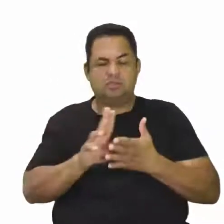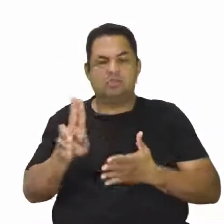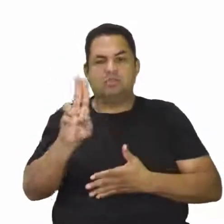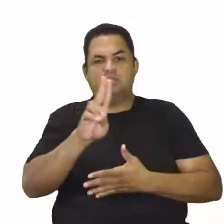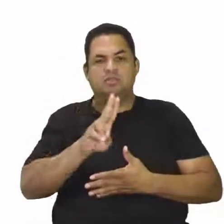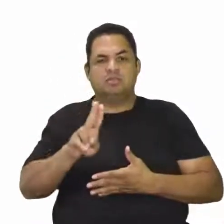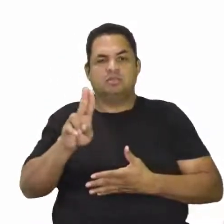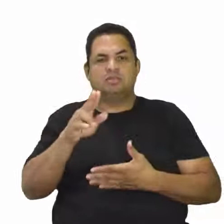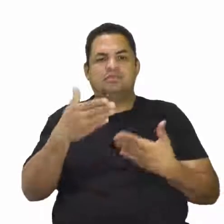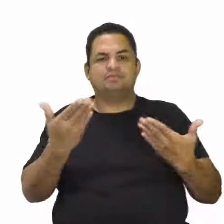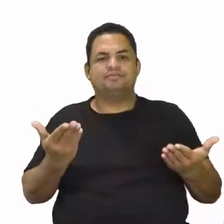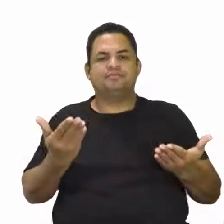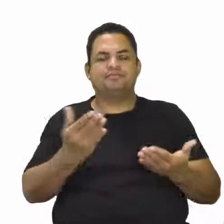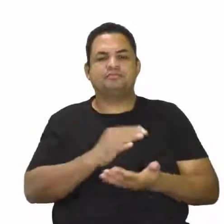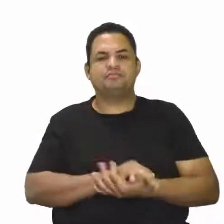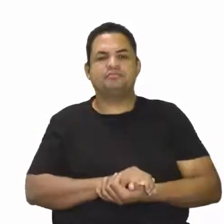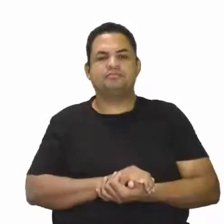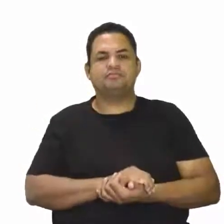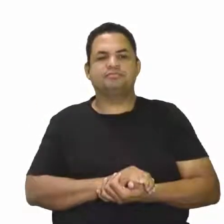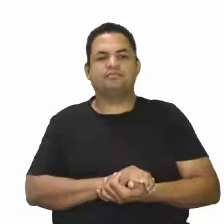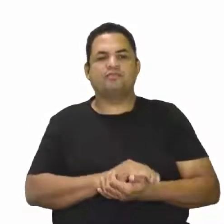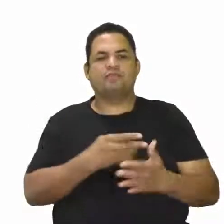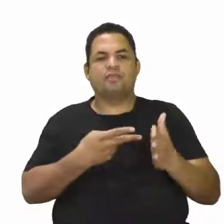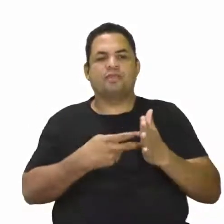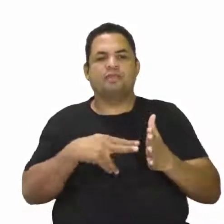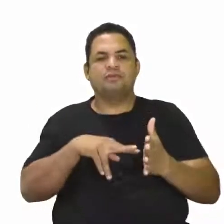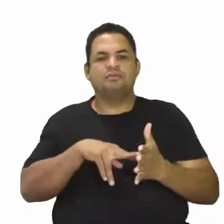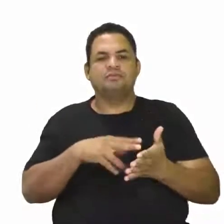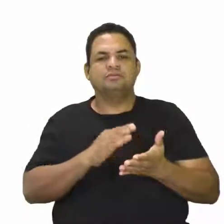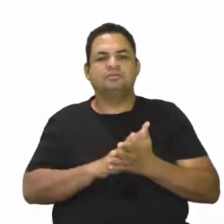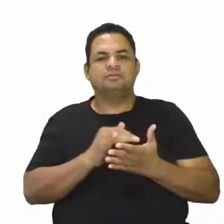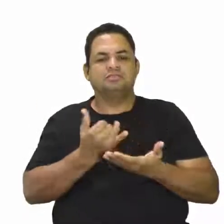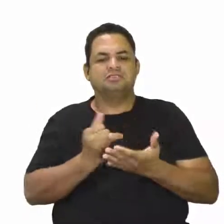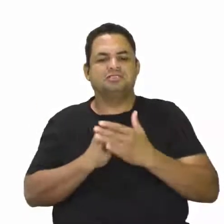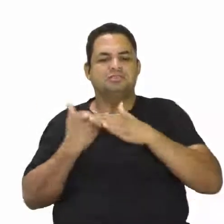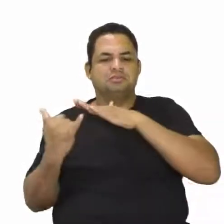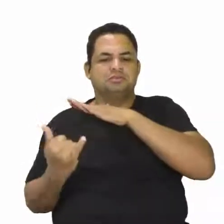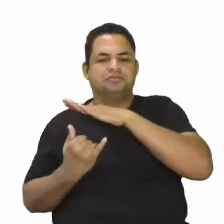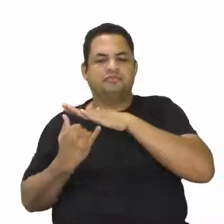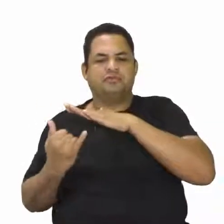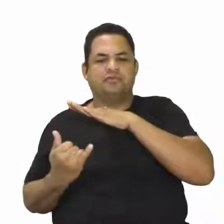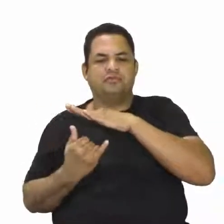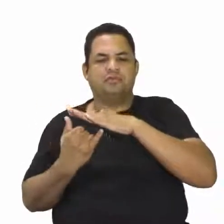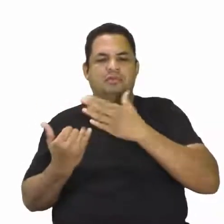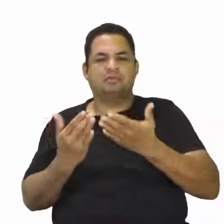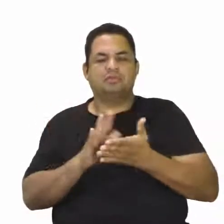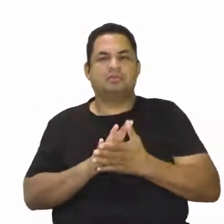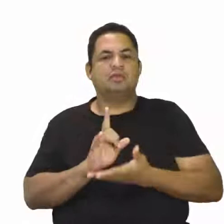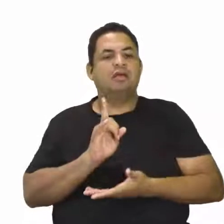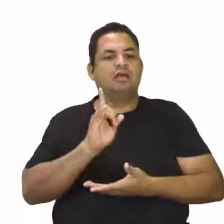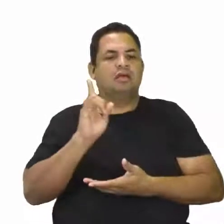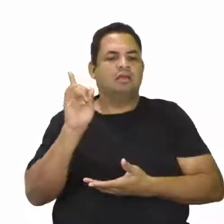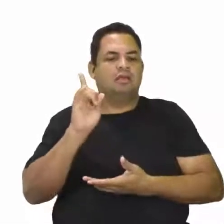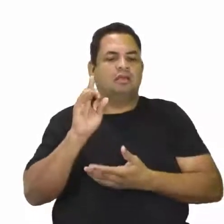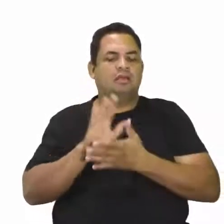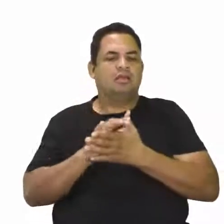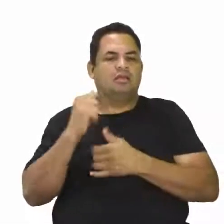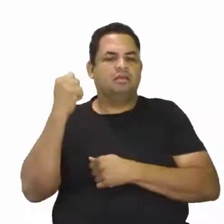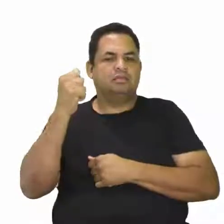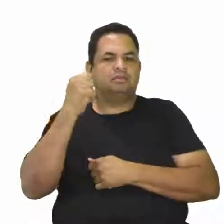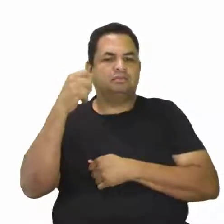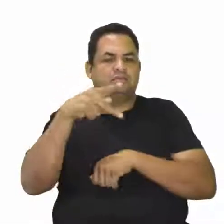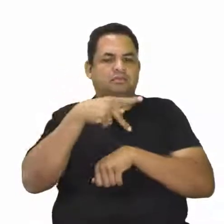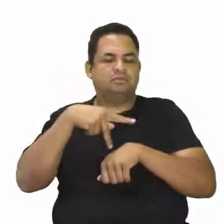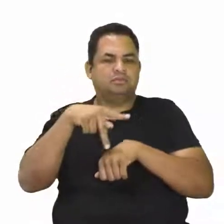ali como no sentido informal. Então, lá na Argentina, como nós dissemos